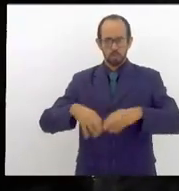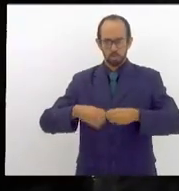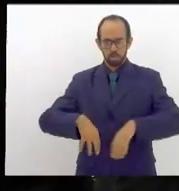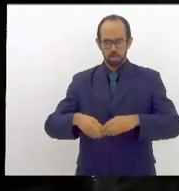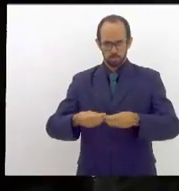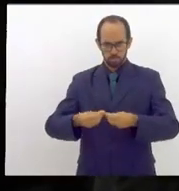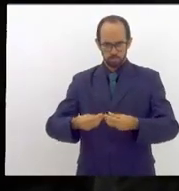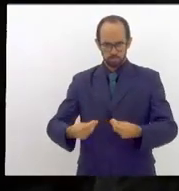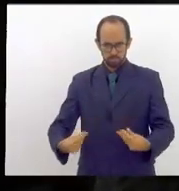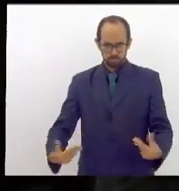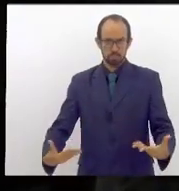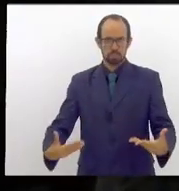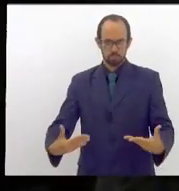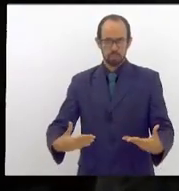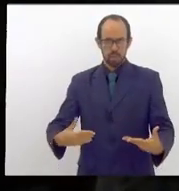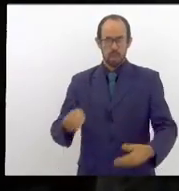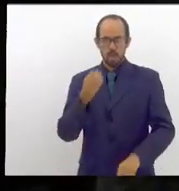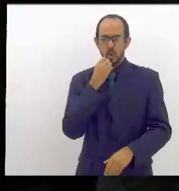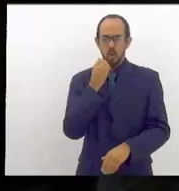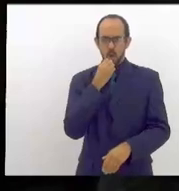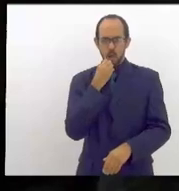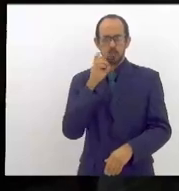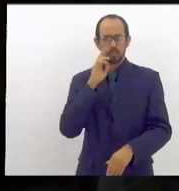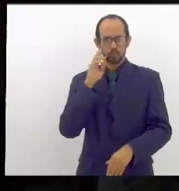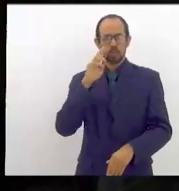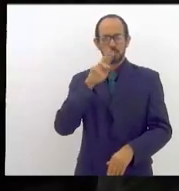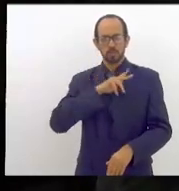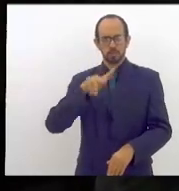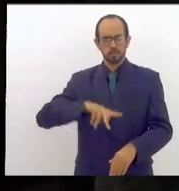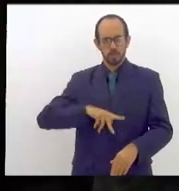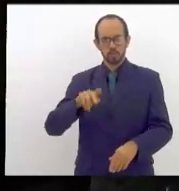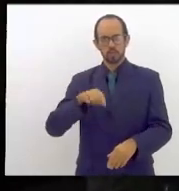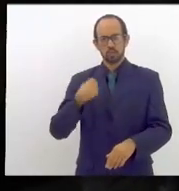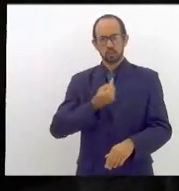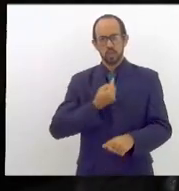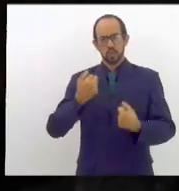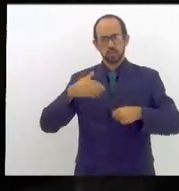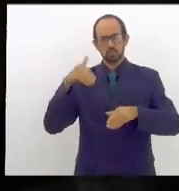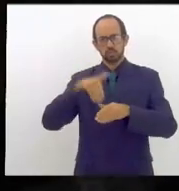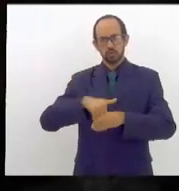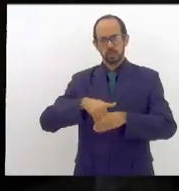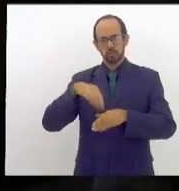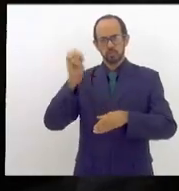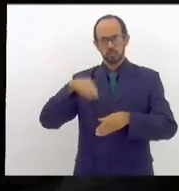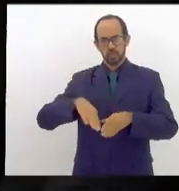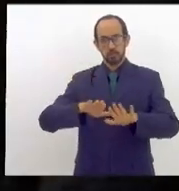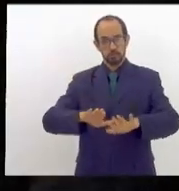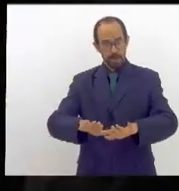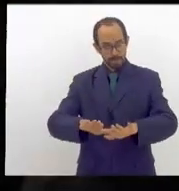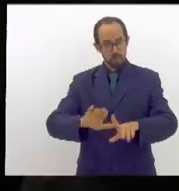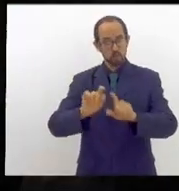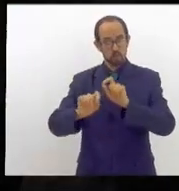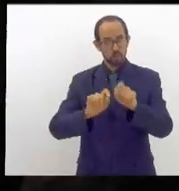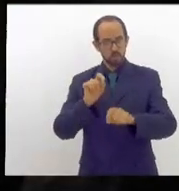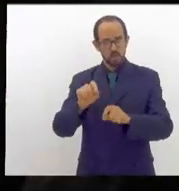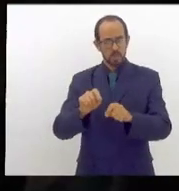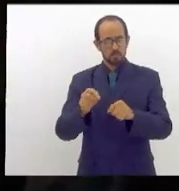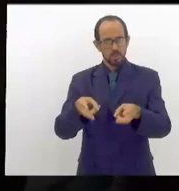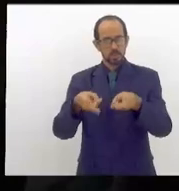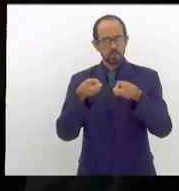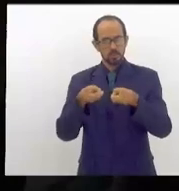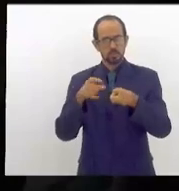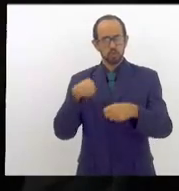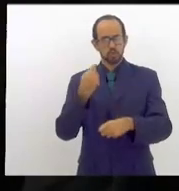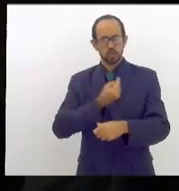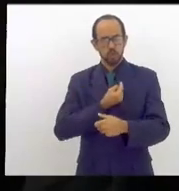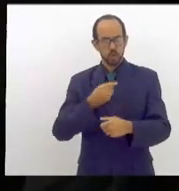é evidente seu presidente que a gente encaminha pelo voto sim mas já dizendo que nós